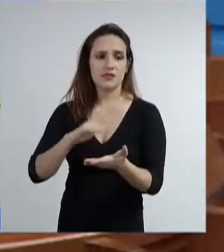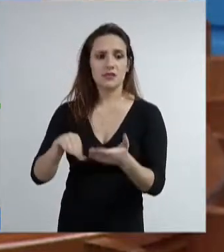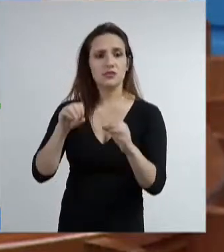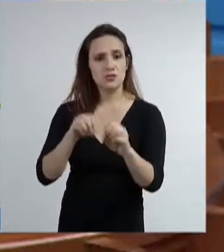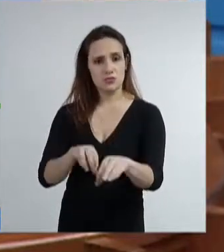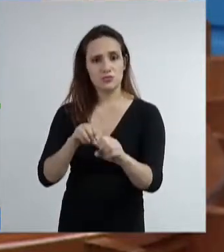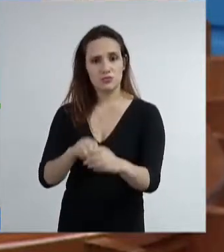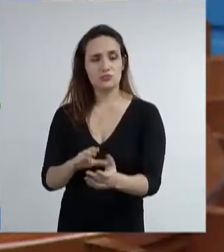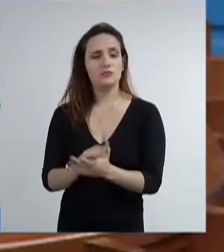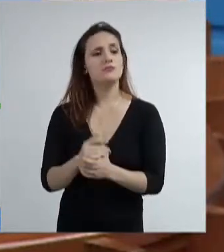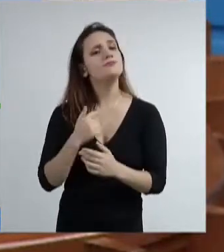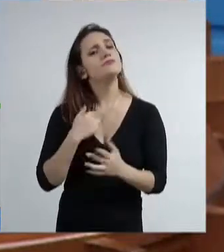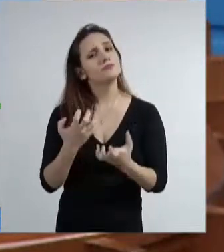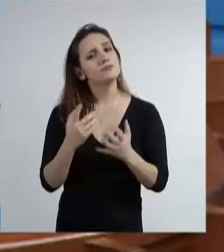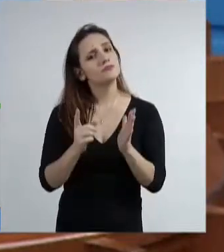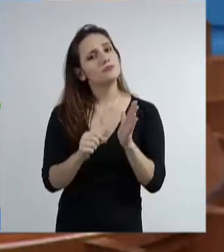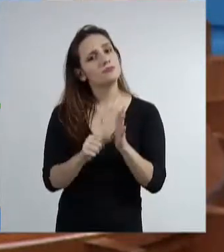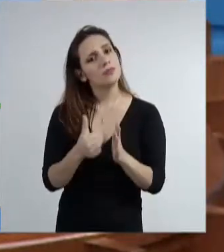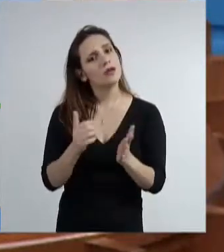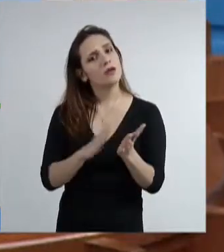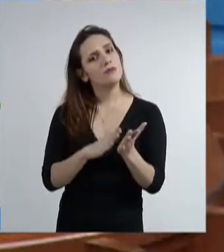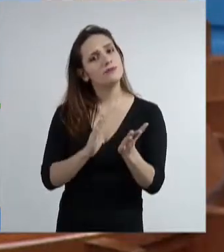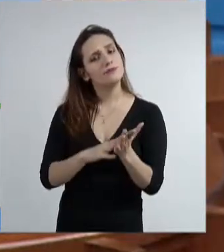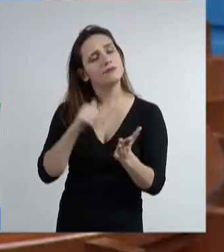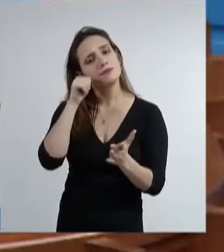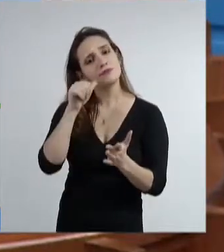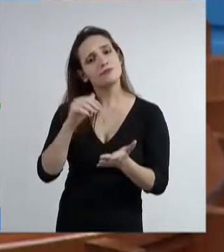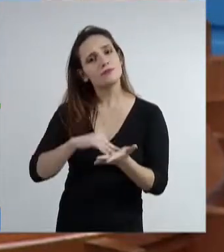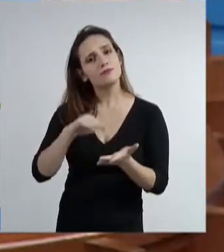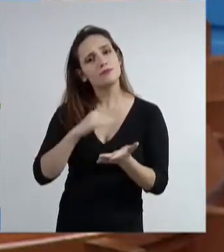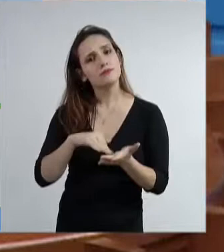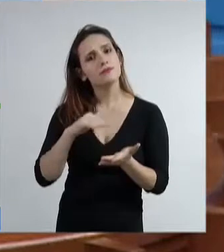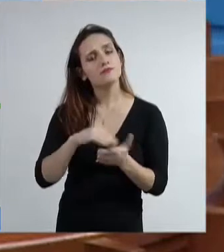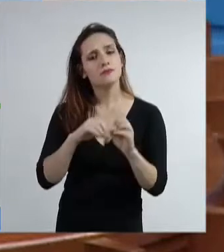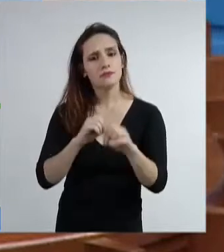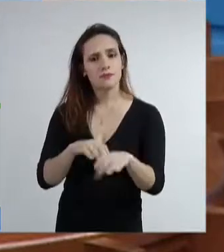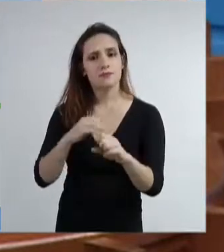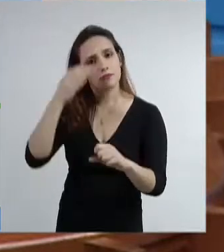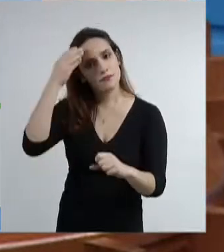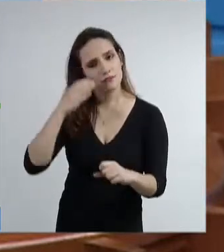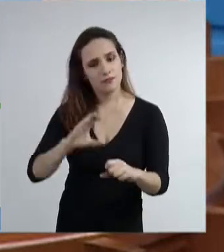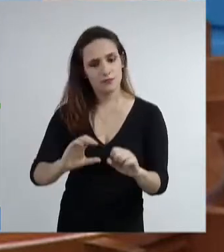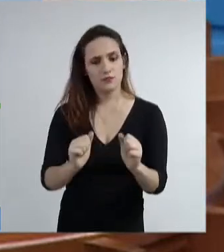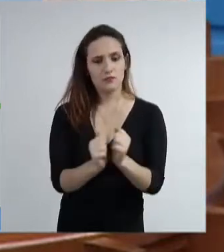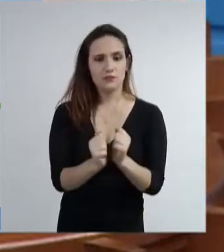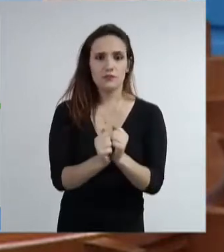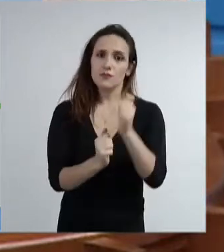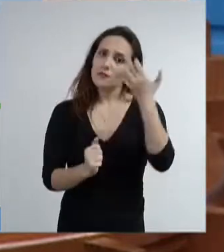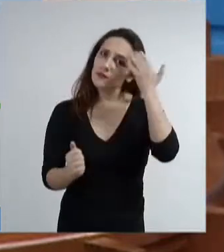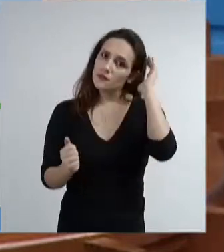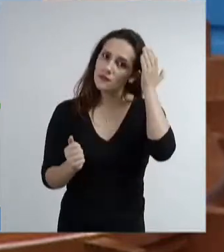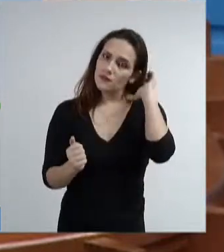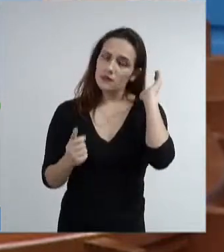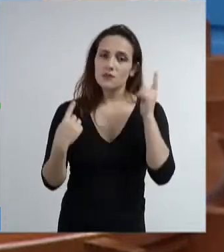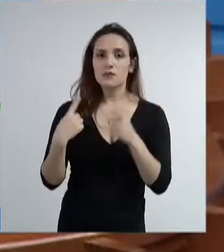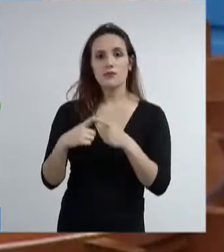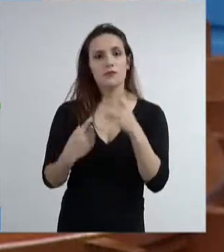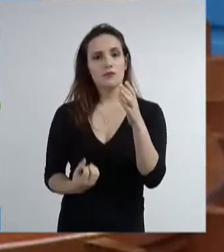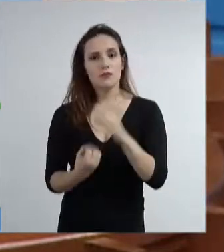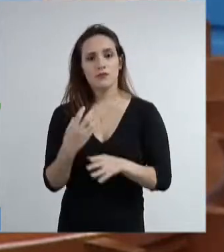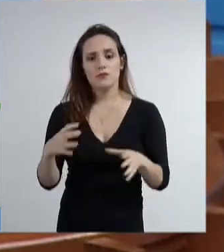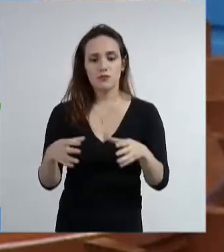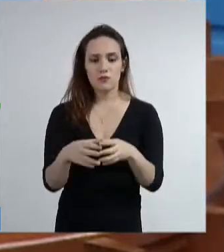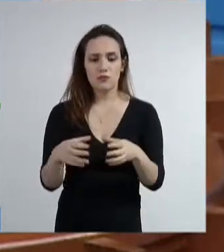Educação. Primeiro, parabenizar a secretária de Educação, o governador, por essa atitude de criar